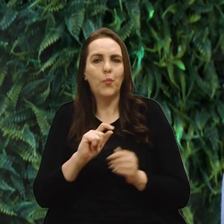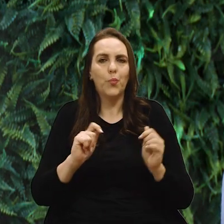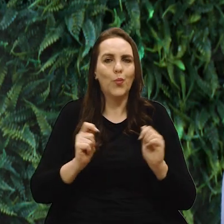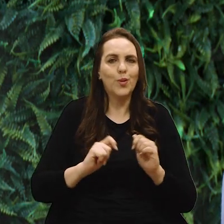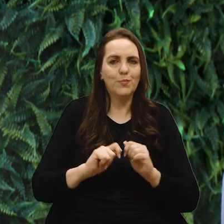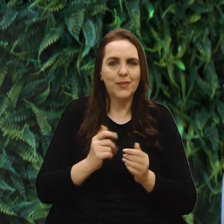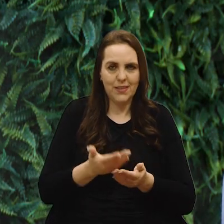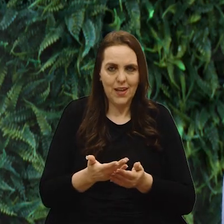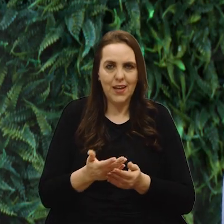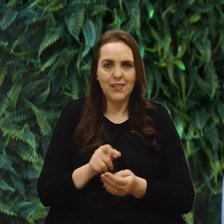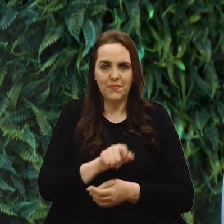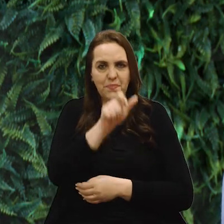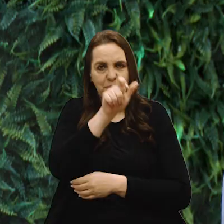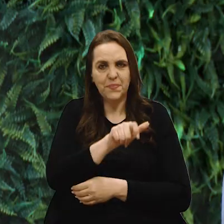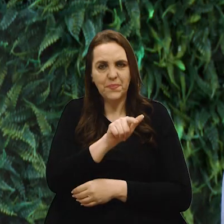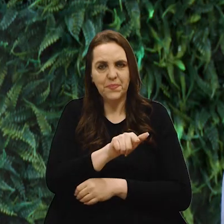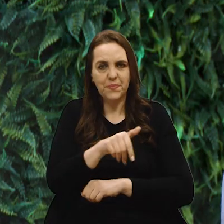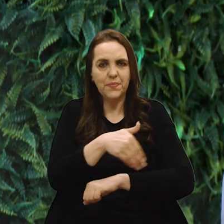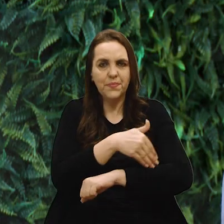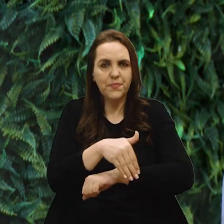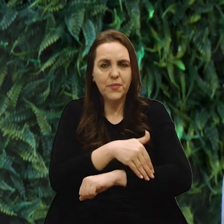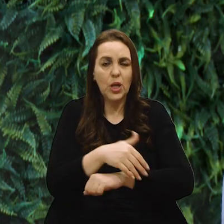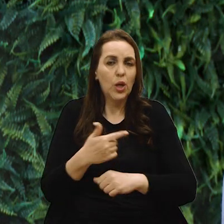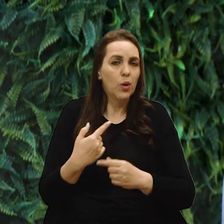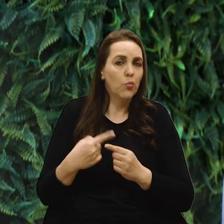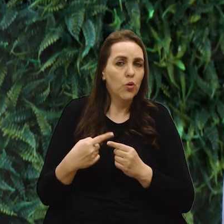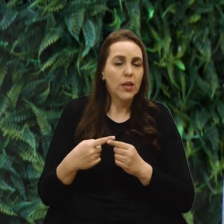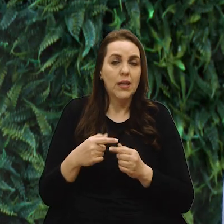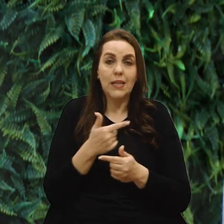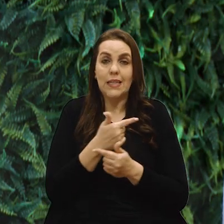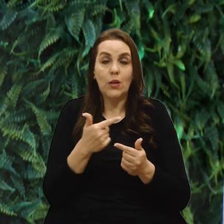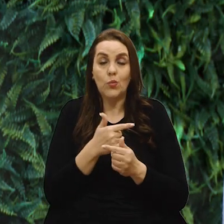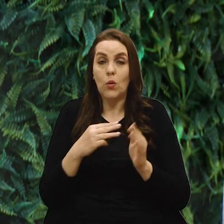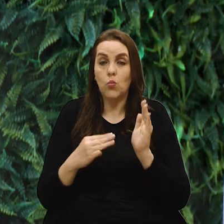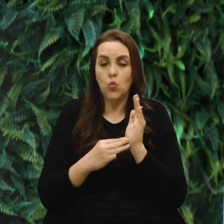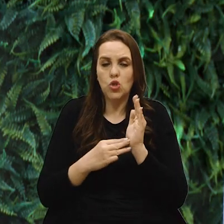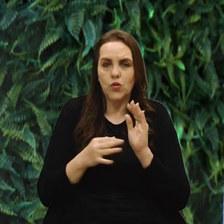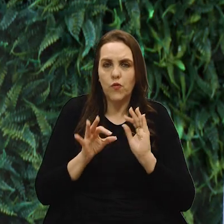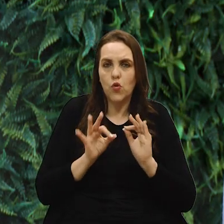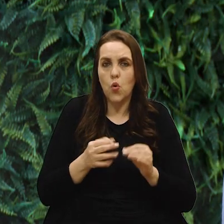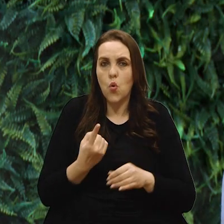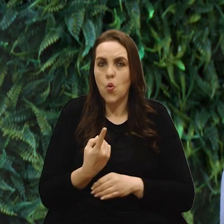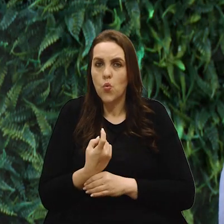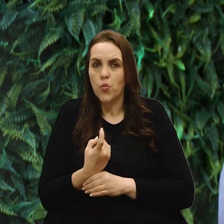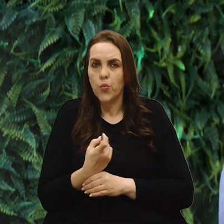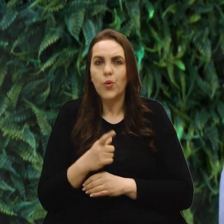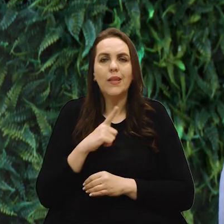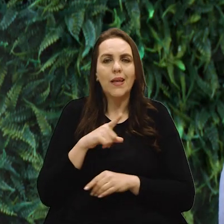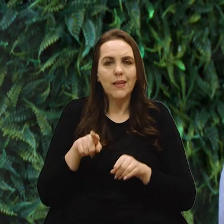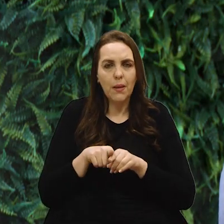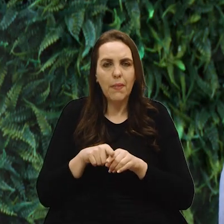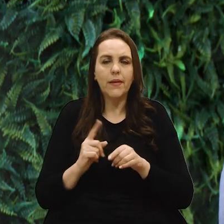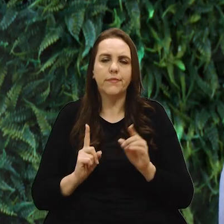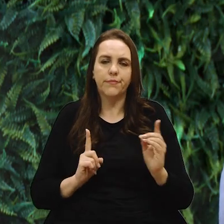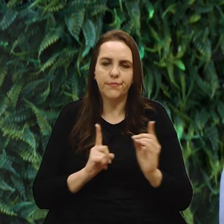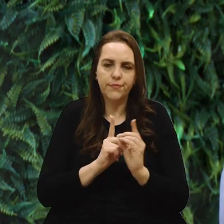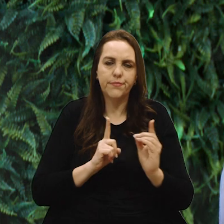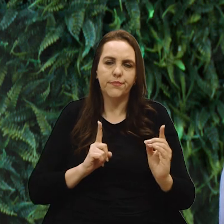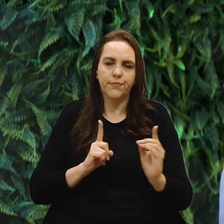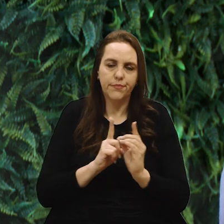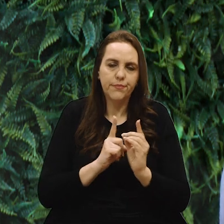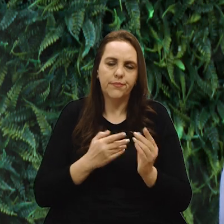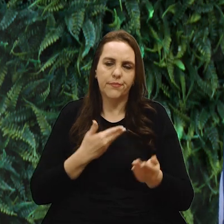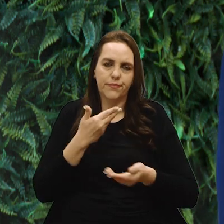outras possibilidades para esse sujeito, né? Porque assim como não tem uma causa, né? Tem que se ter muitas